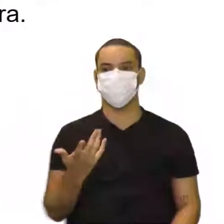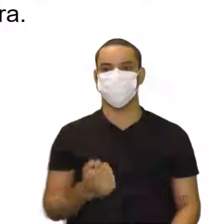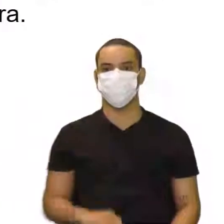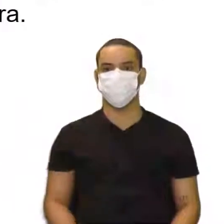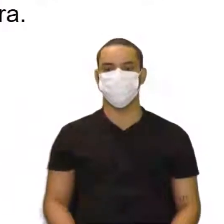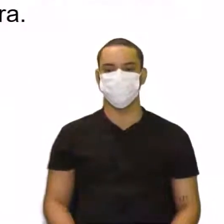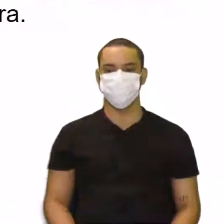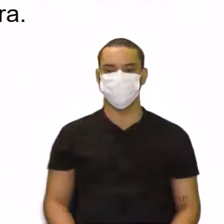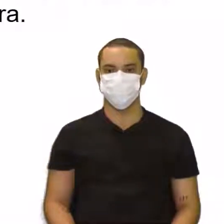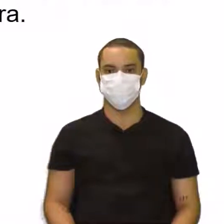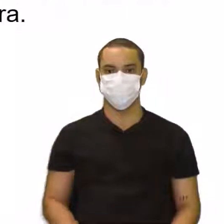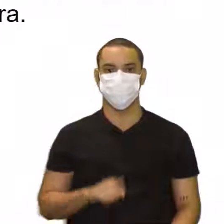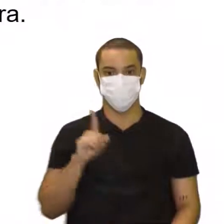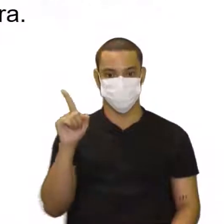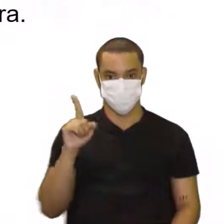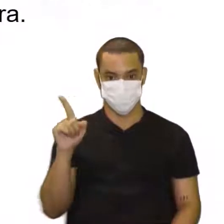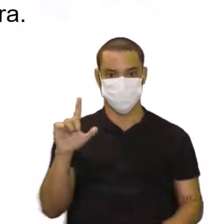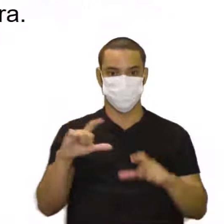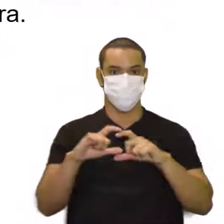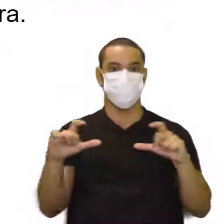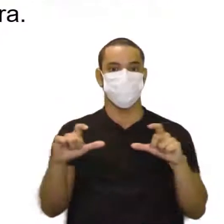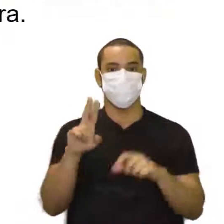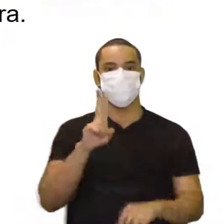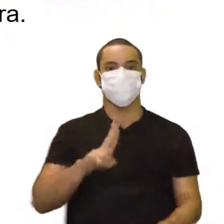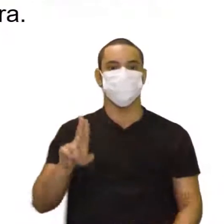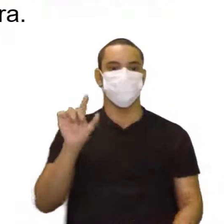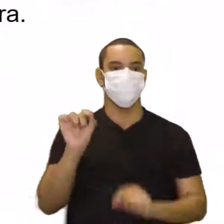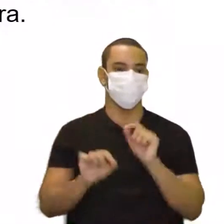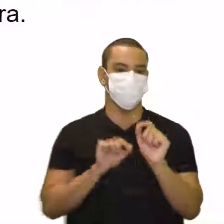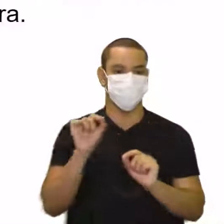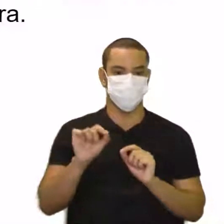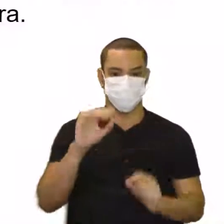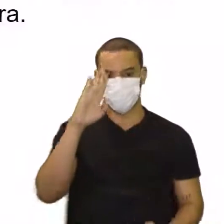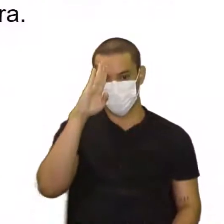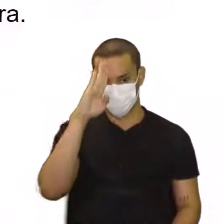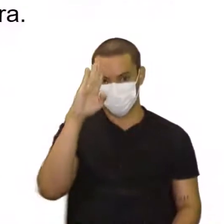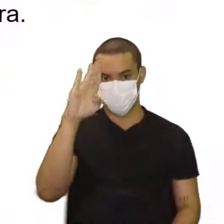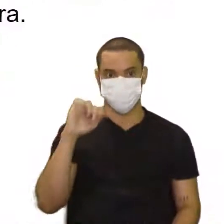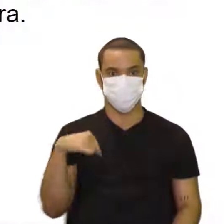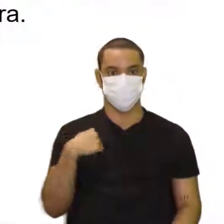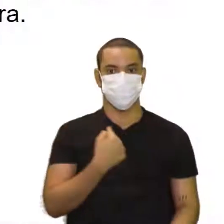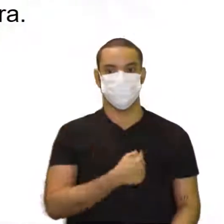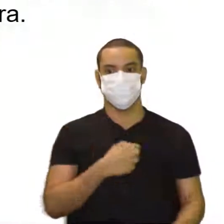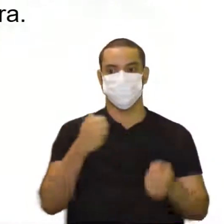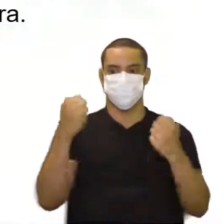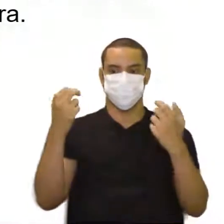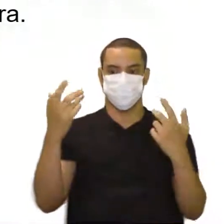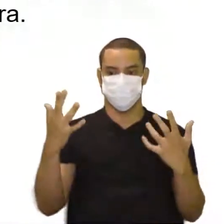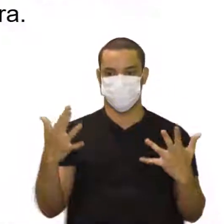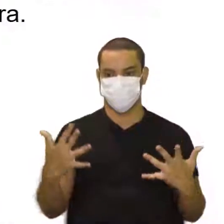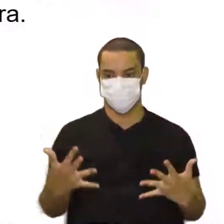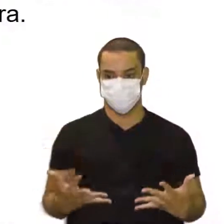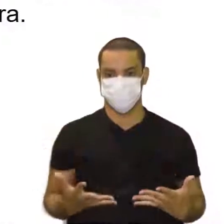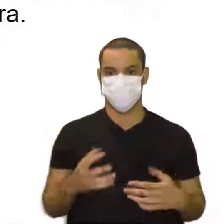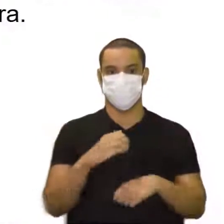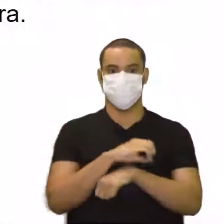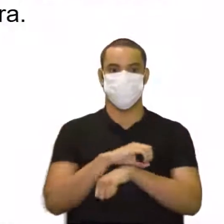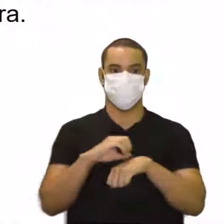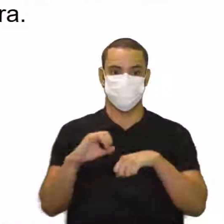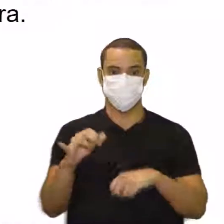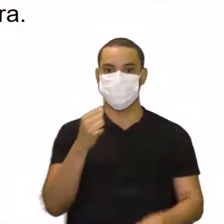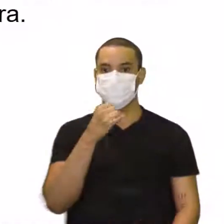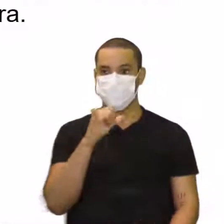pessoal, esse enunciado aqui trabalha basicamente o que nós estávamos falando, né? Para induzir corrente